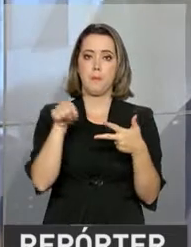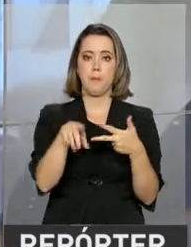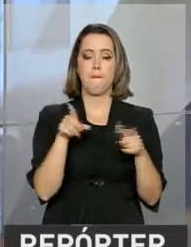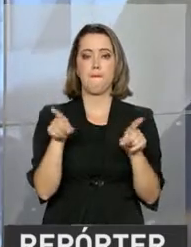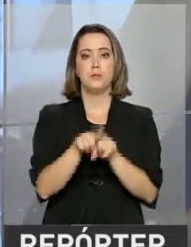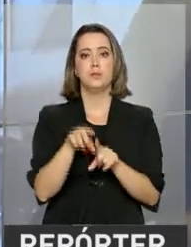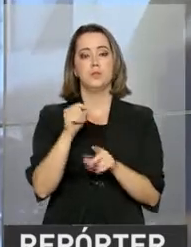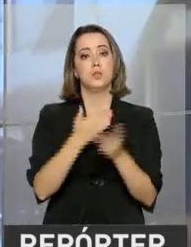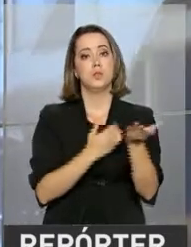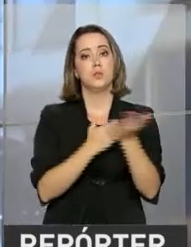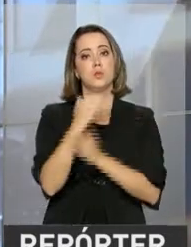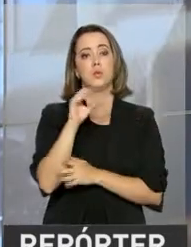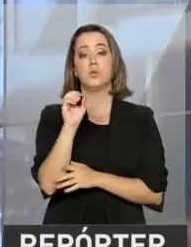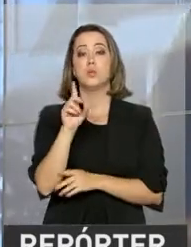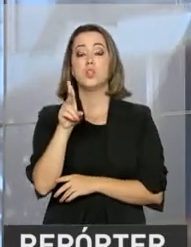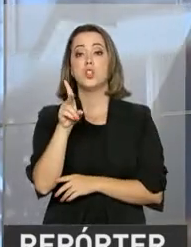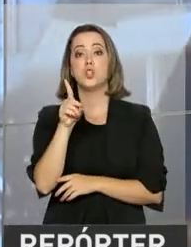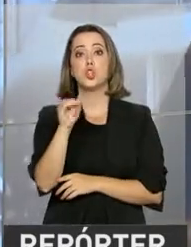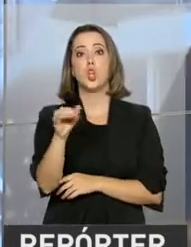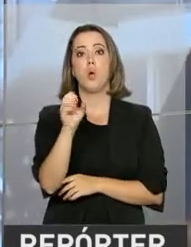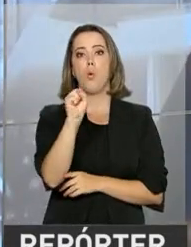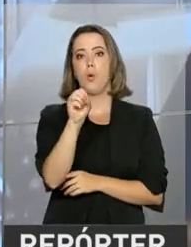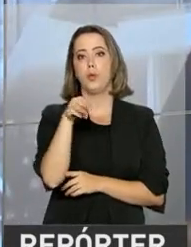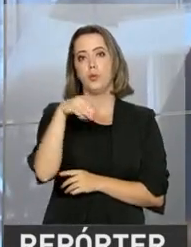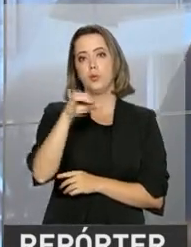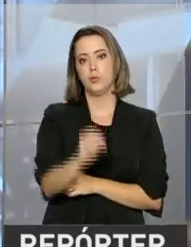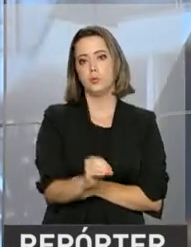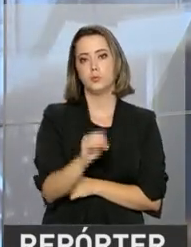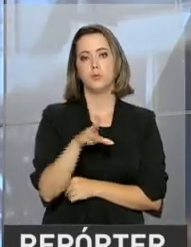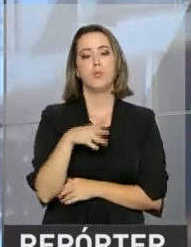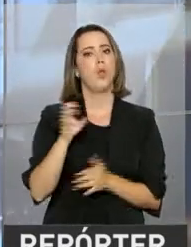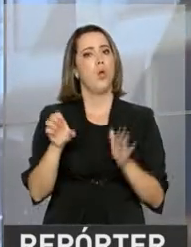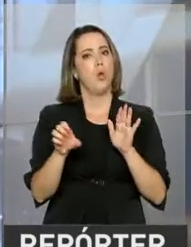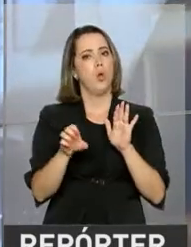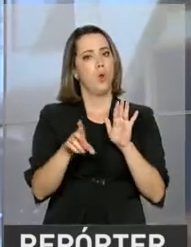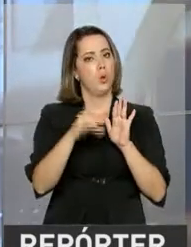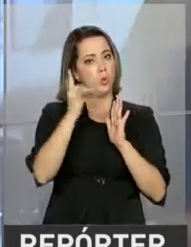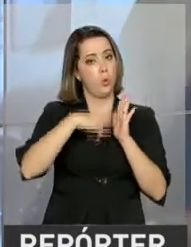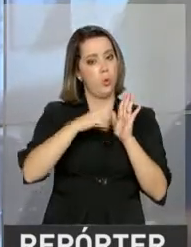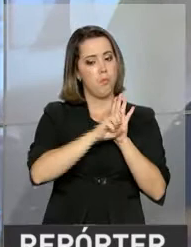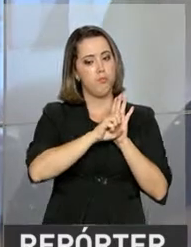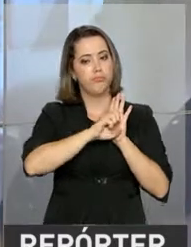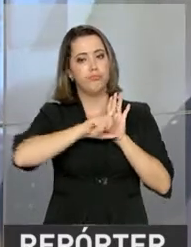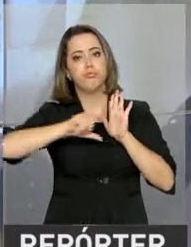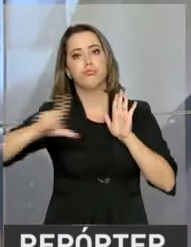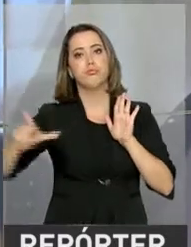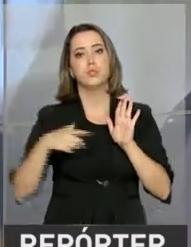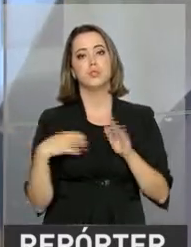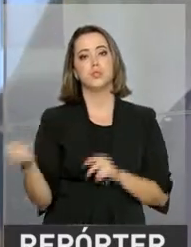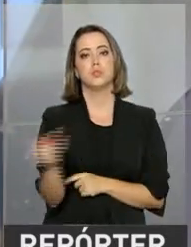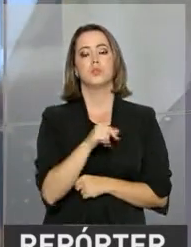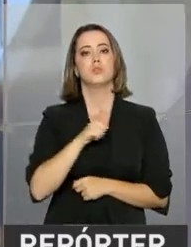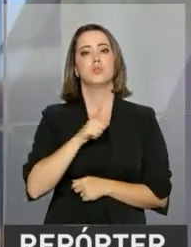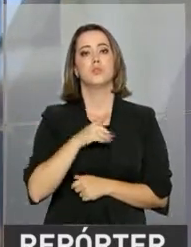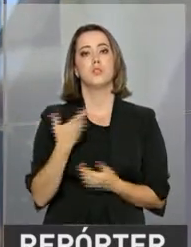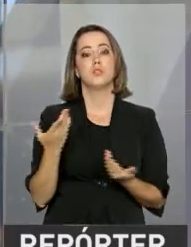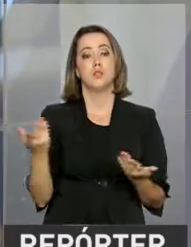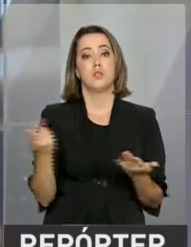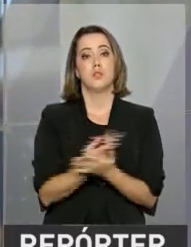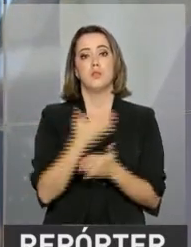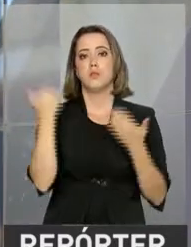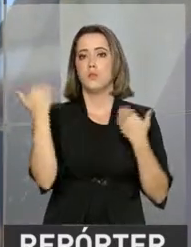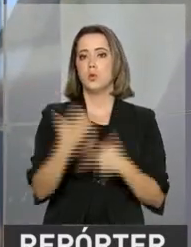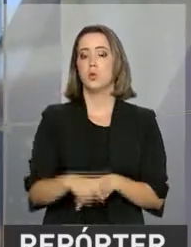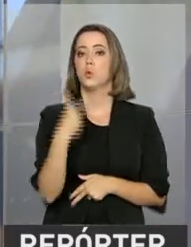2017 começam no próximo dia 8 de maio o edital foi publicado hoje e entre as novidades está a realização